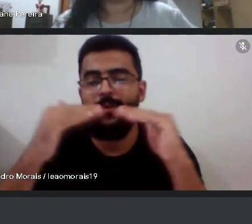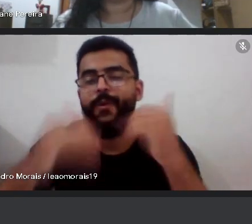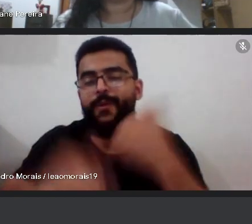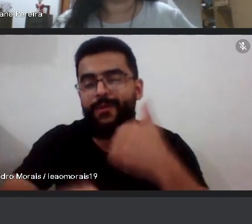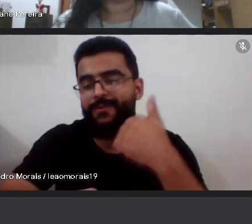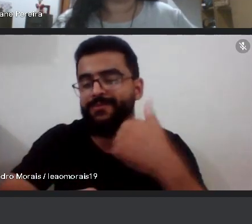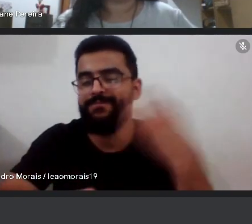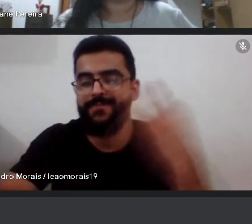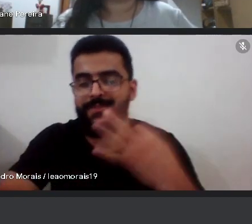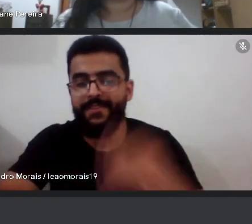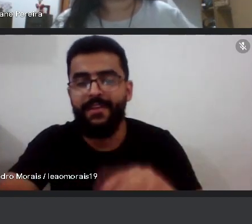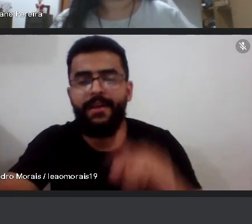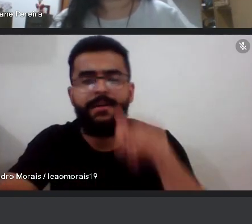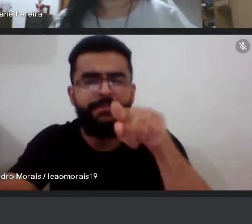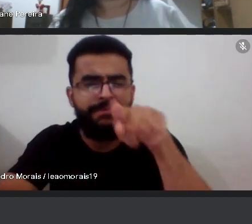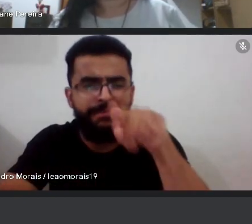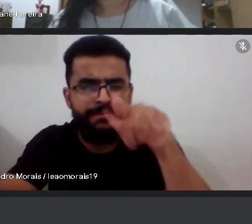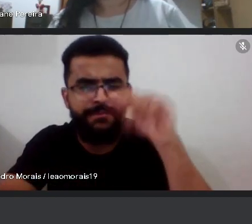Obrigada.